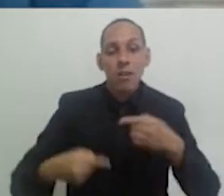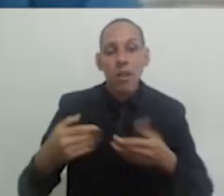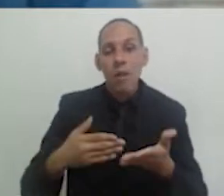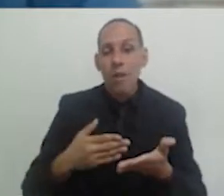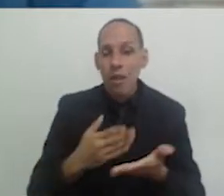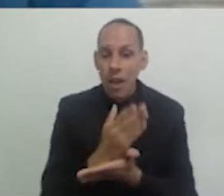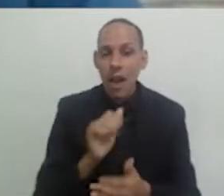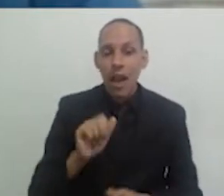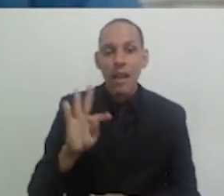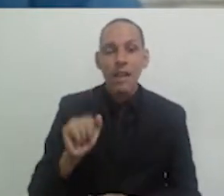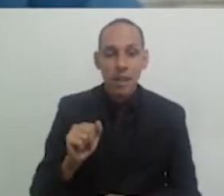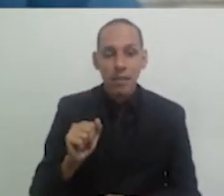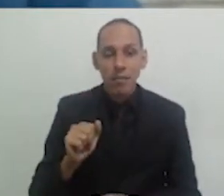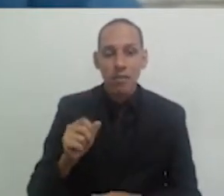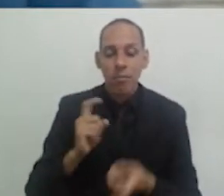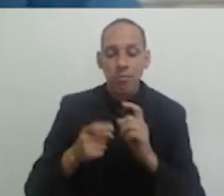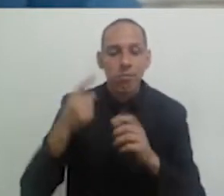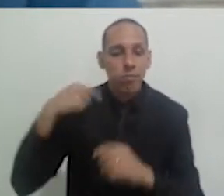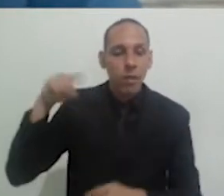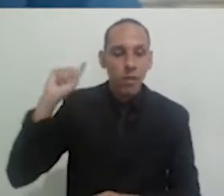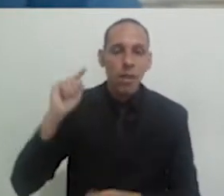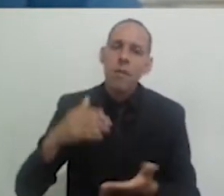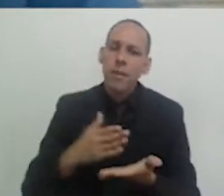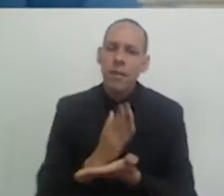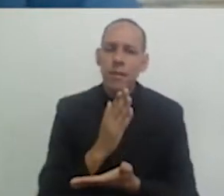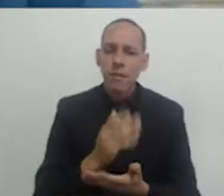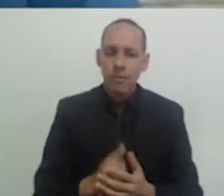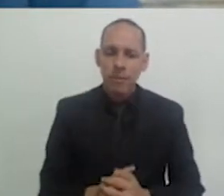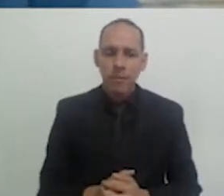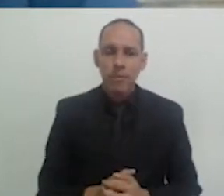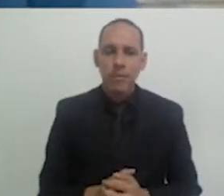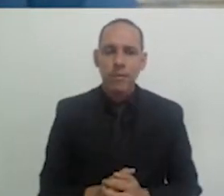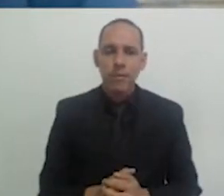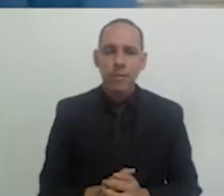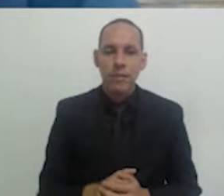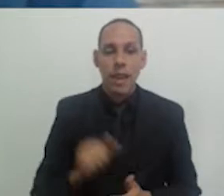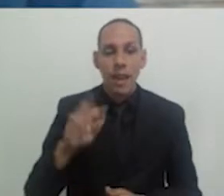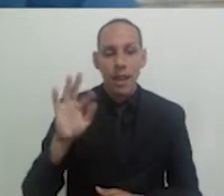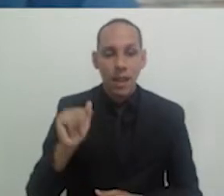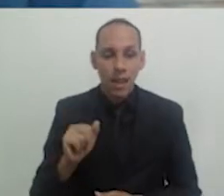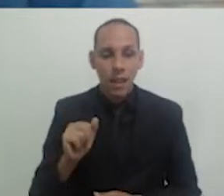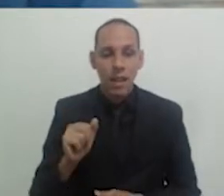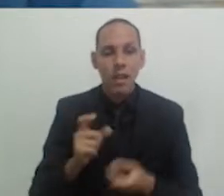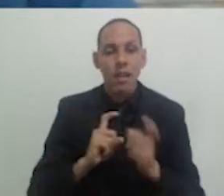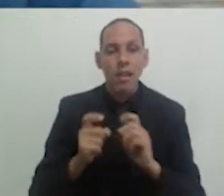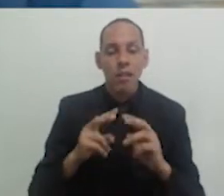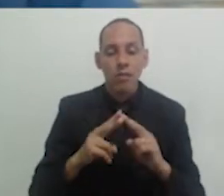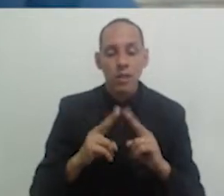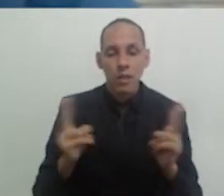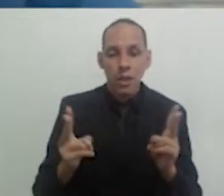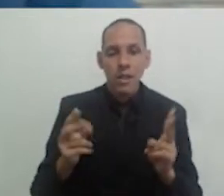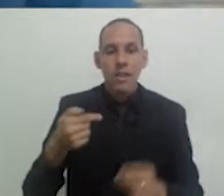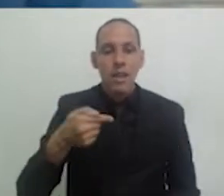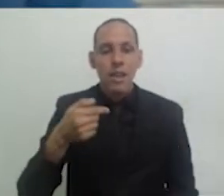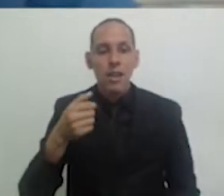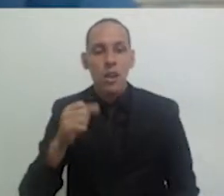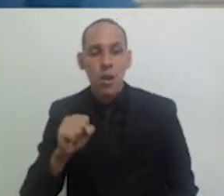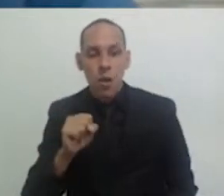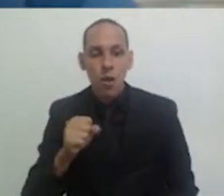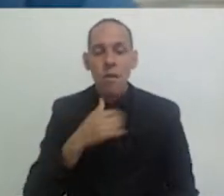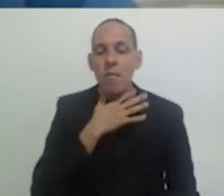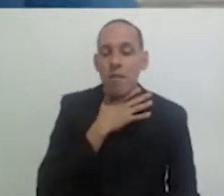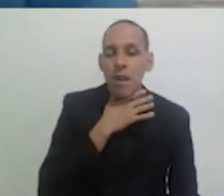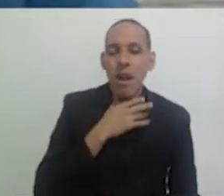anterior. Ata da Aprovado. sessão. Ata da sessão virtual de 7 a 8 de março de 22, bem como a da